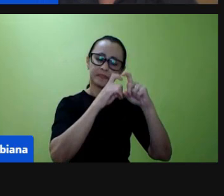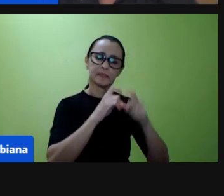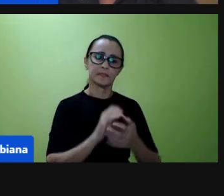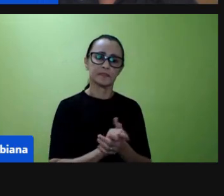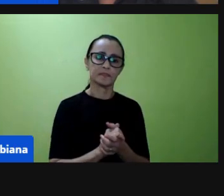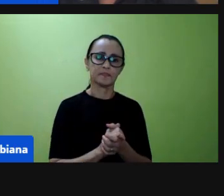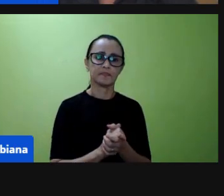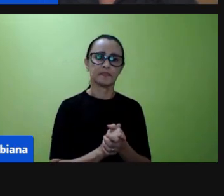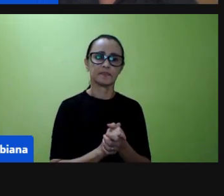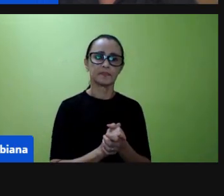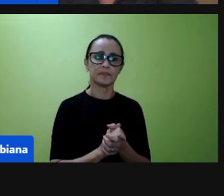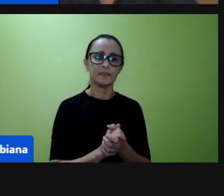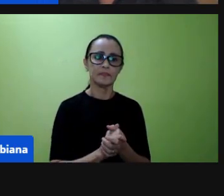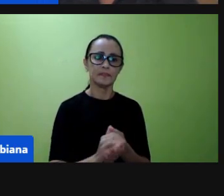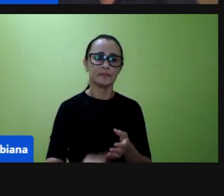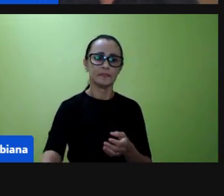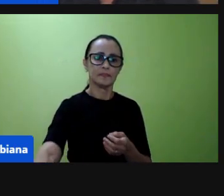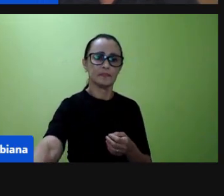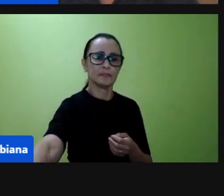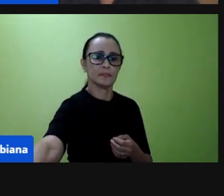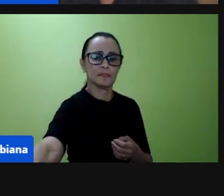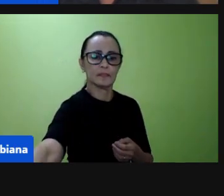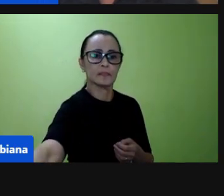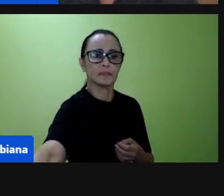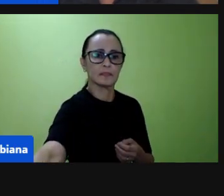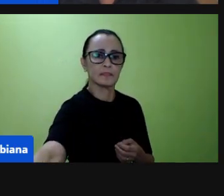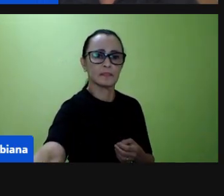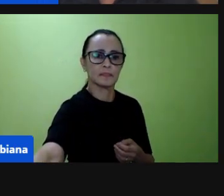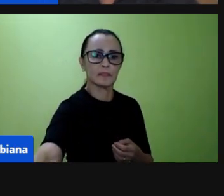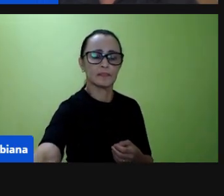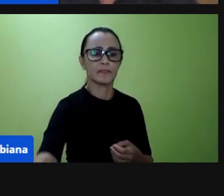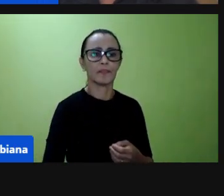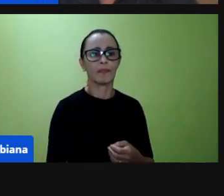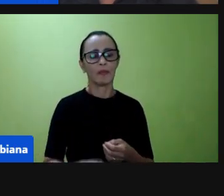percurso. À medida que vocês foram